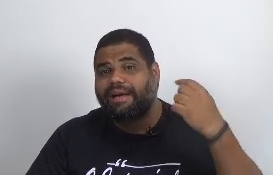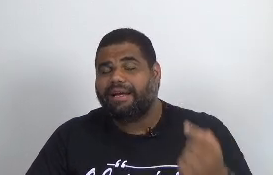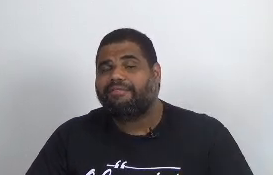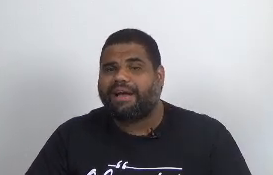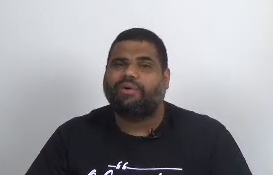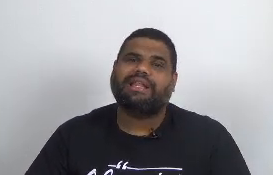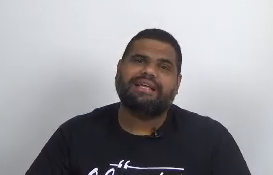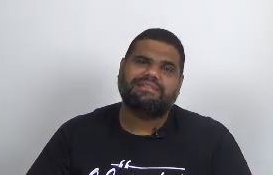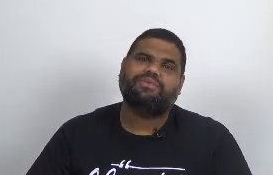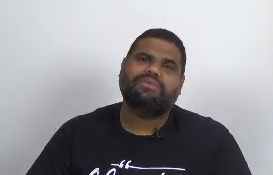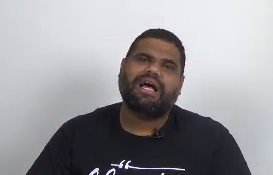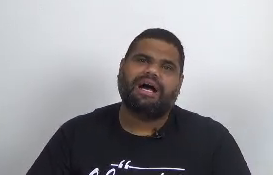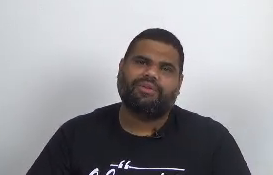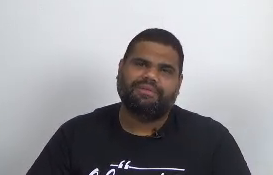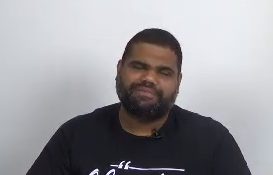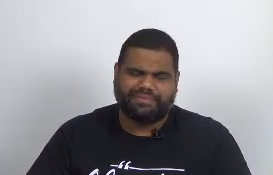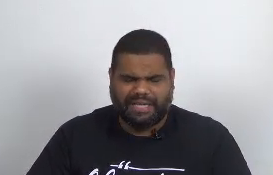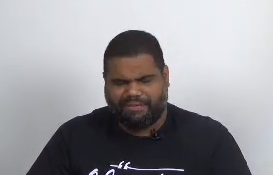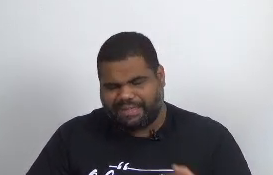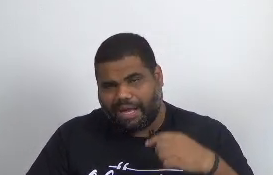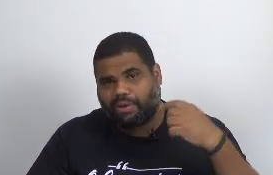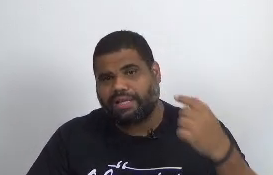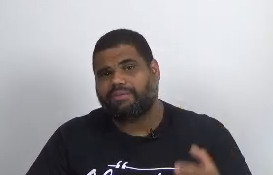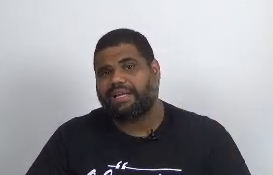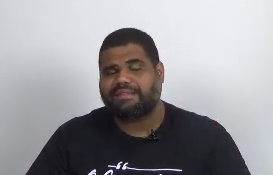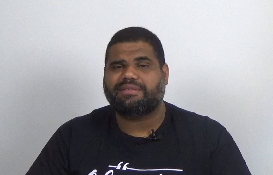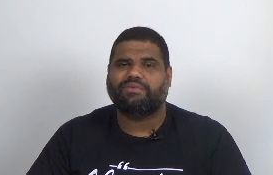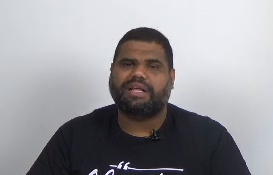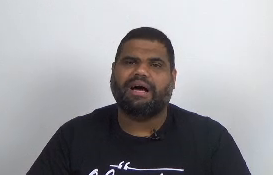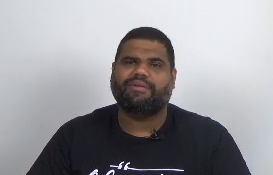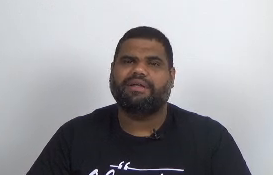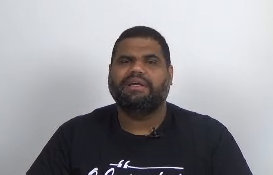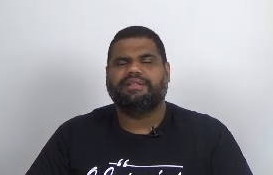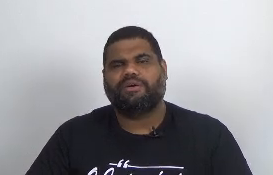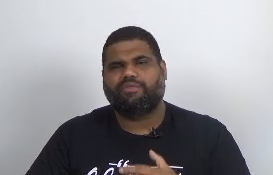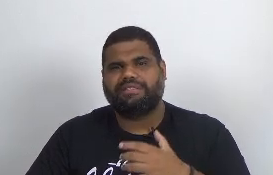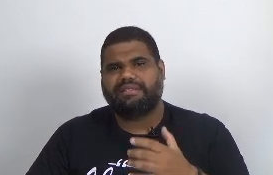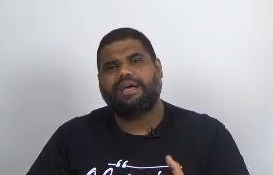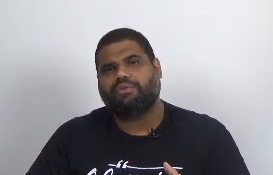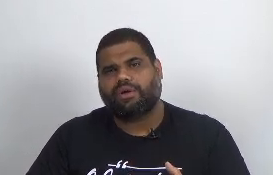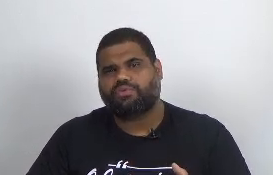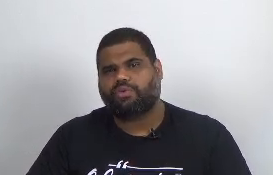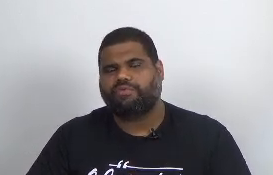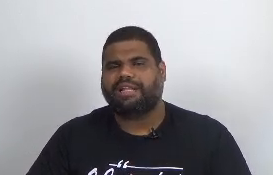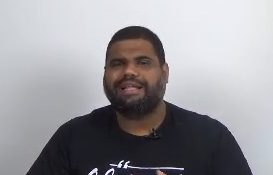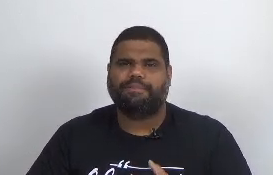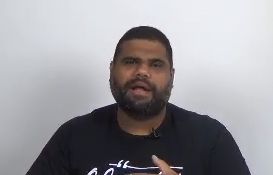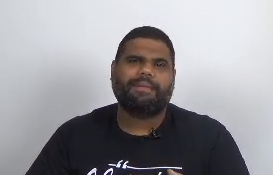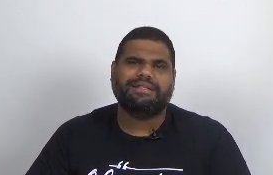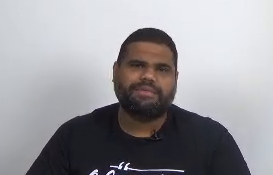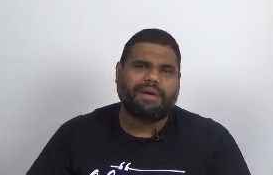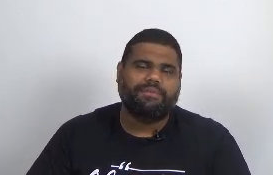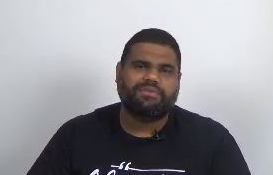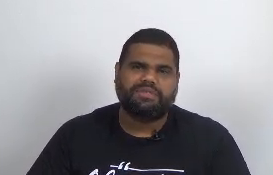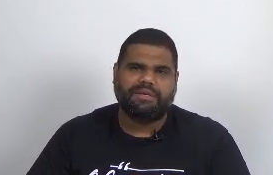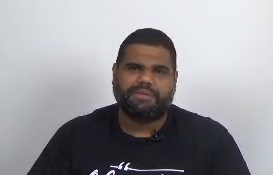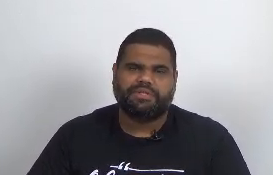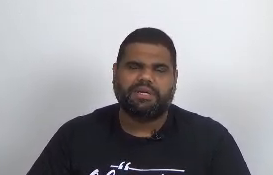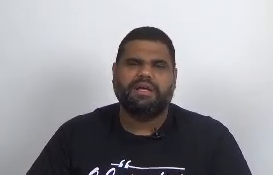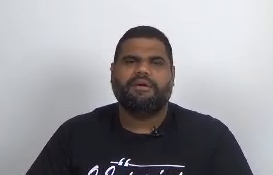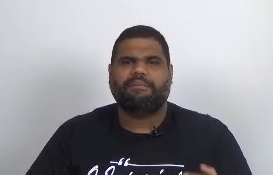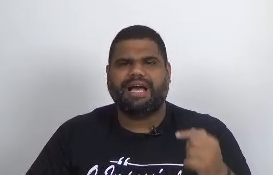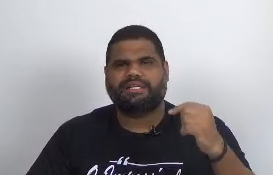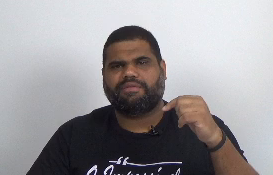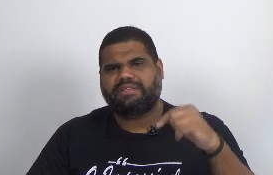E amanhã vai rolar a segunda aula, né? Vai estar rolando aí a segunda aula. Então você é o nosso convidado, e para participar é muito